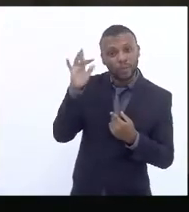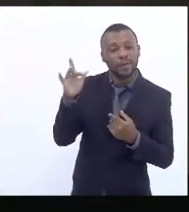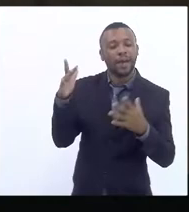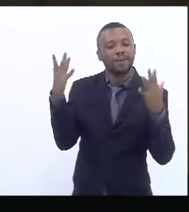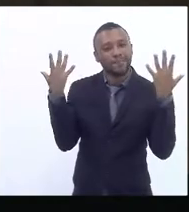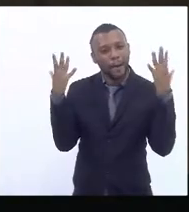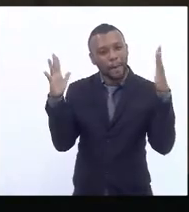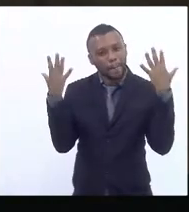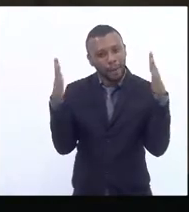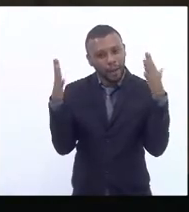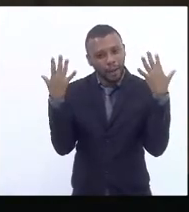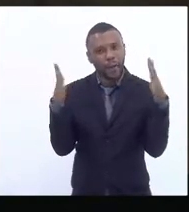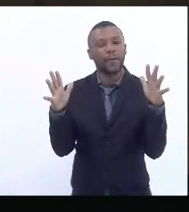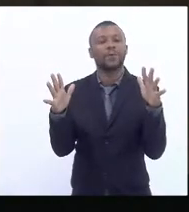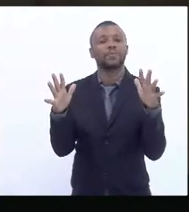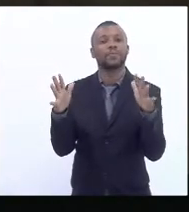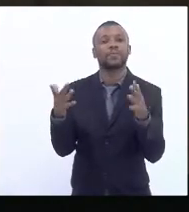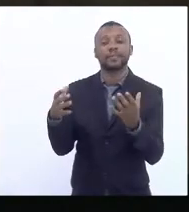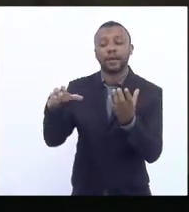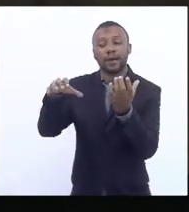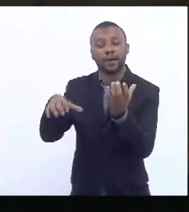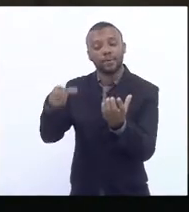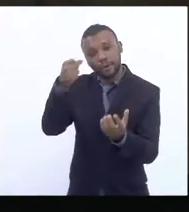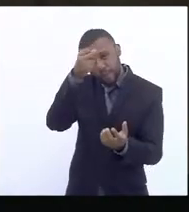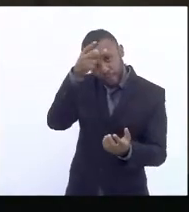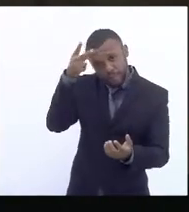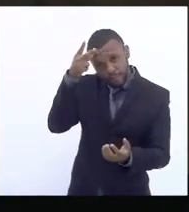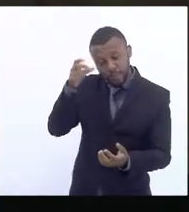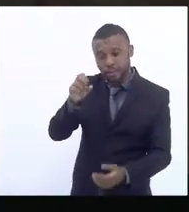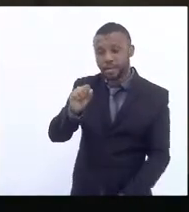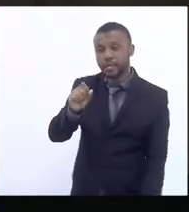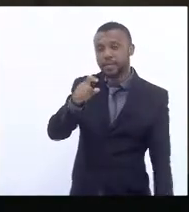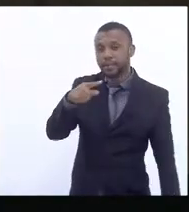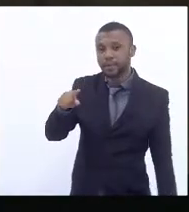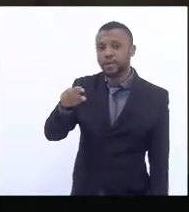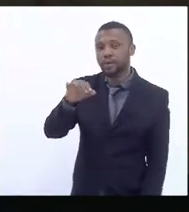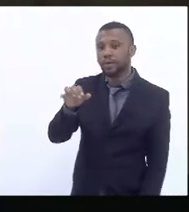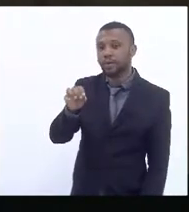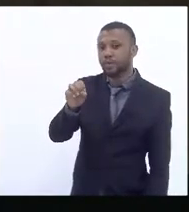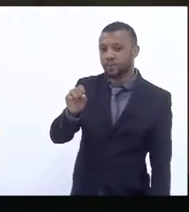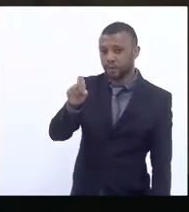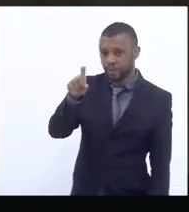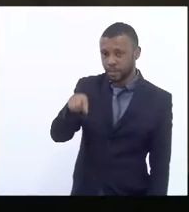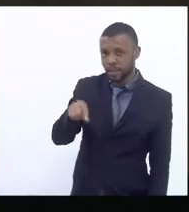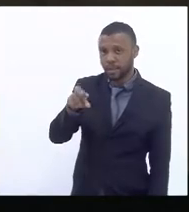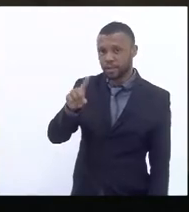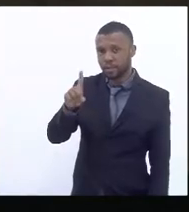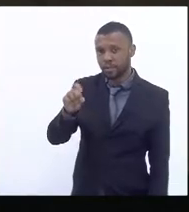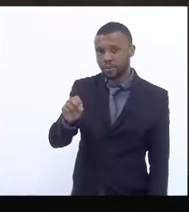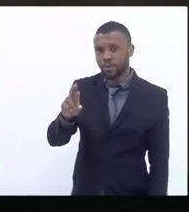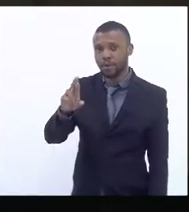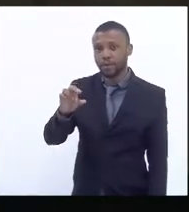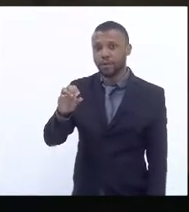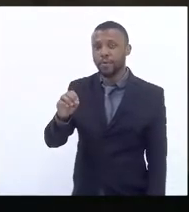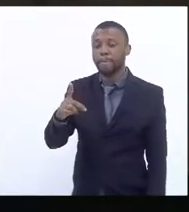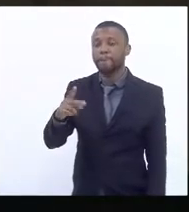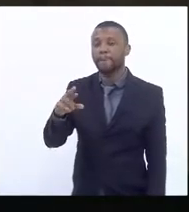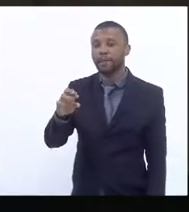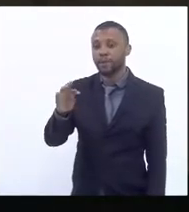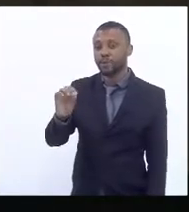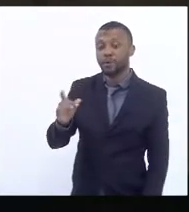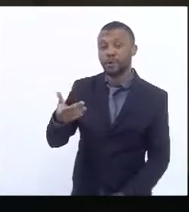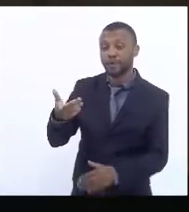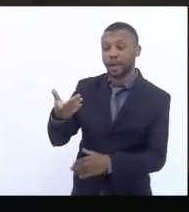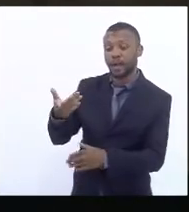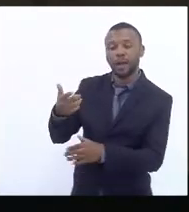de aplausos na Câmara Municipal de São José do Vale do Rio Preto, de autoria do vereador. Muito obrigado, e é